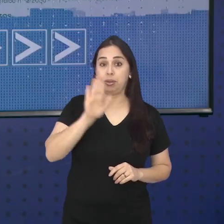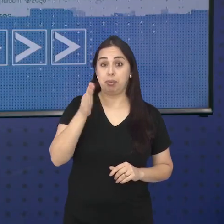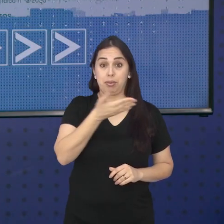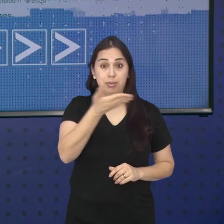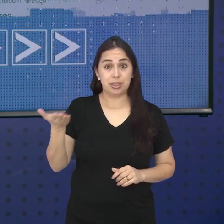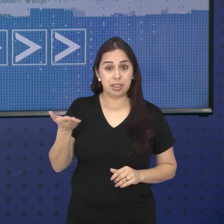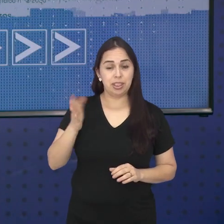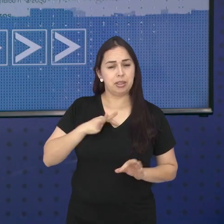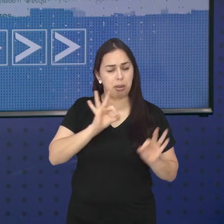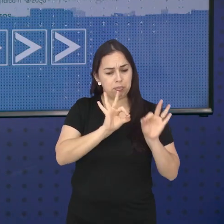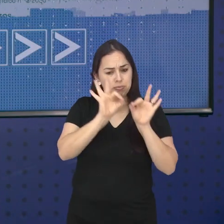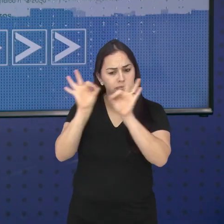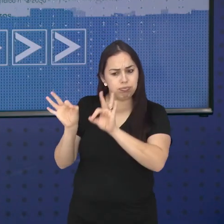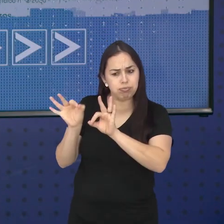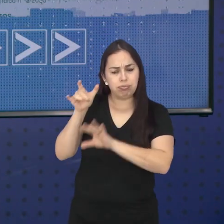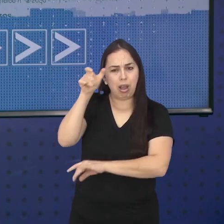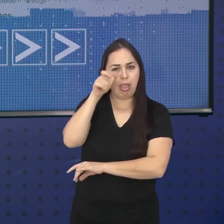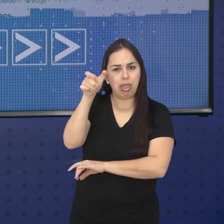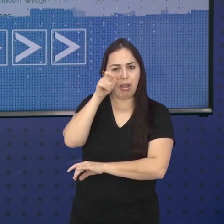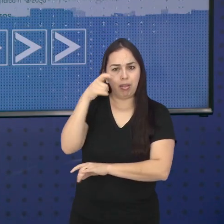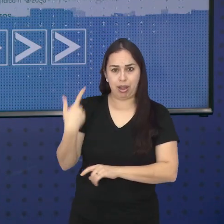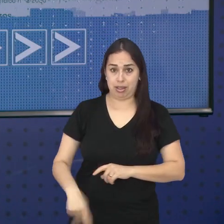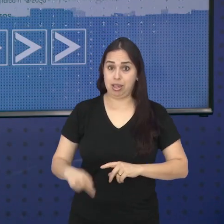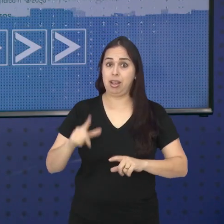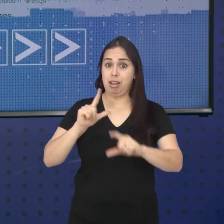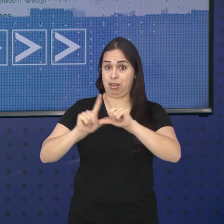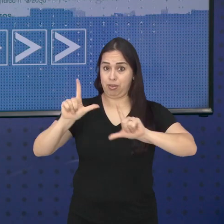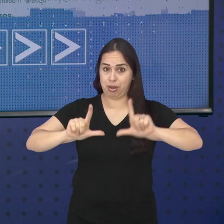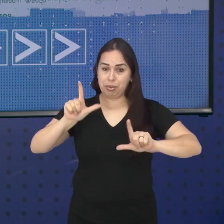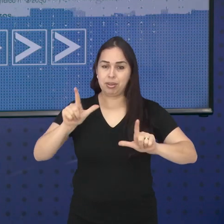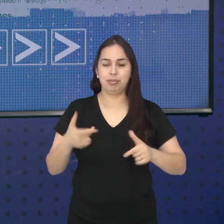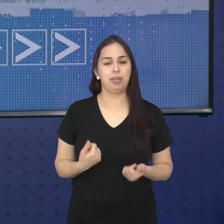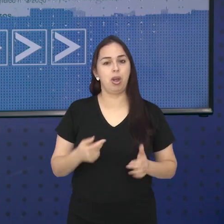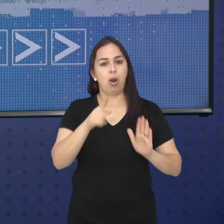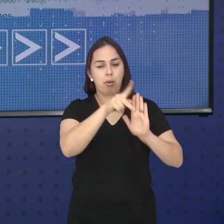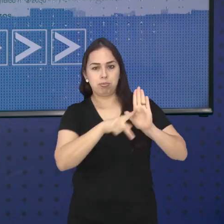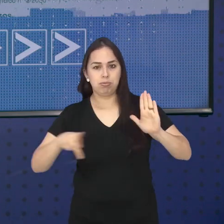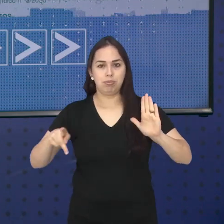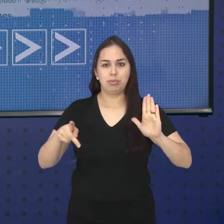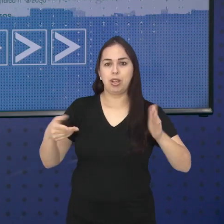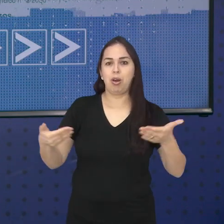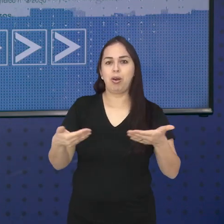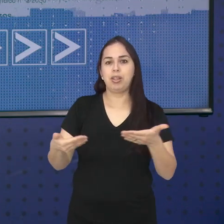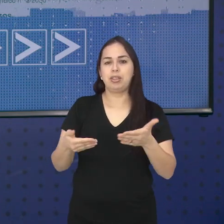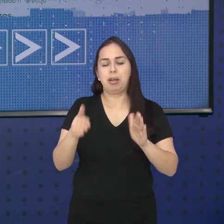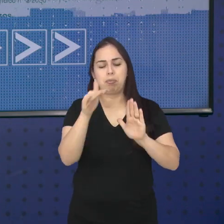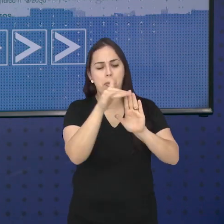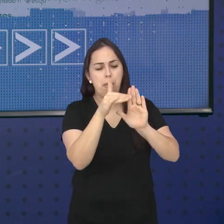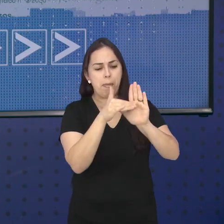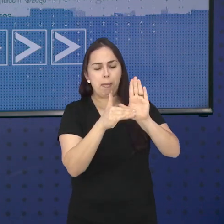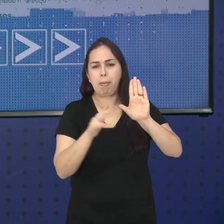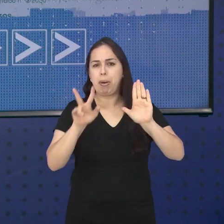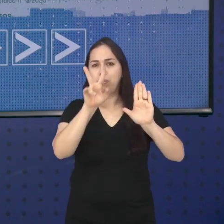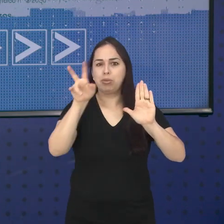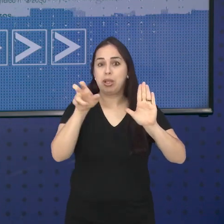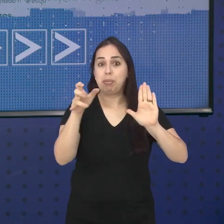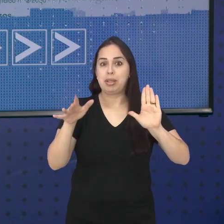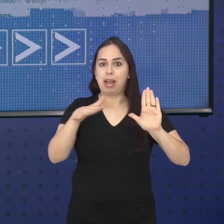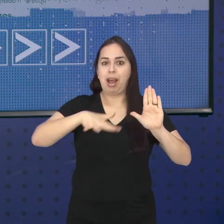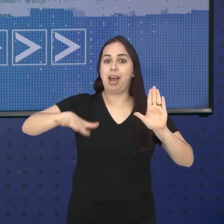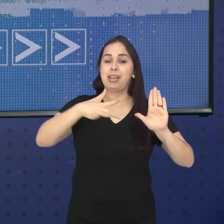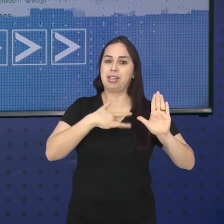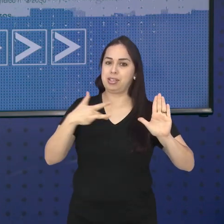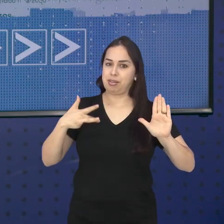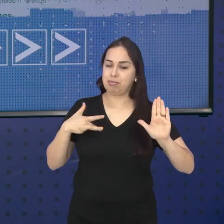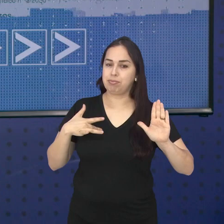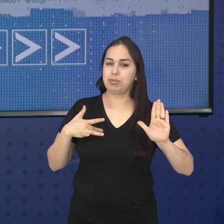olá para você que está assistindo a TV Câmara São José dos Campos tramitando de hoje trouxe uma série de matérias com o tema